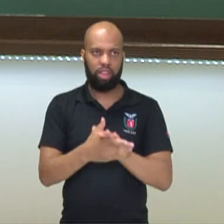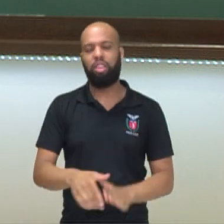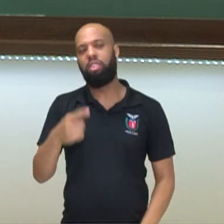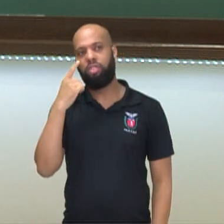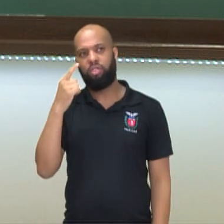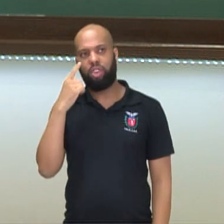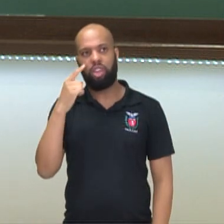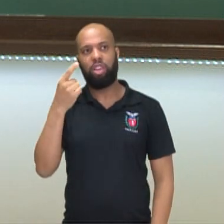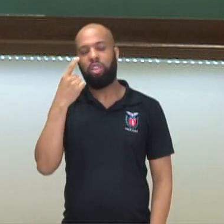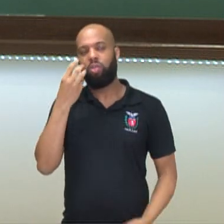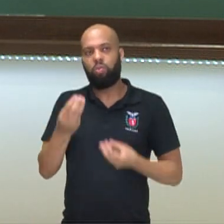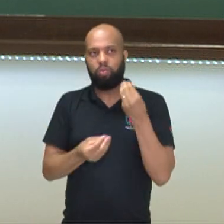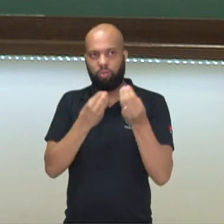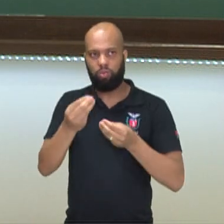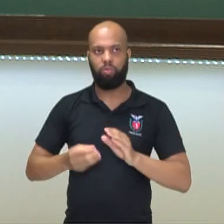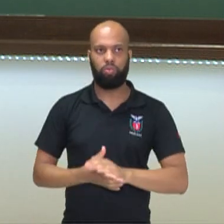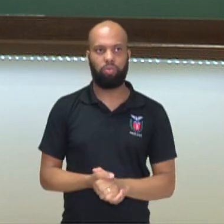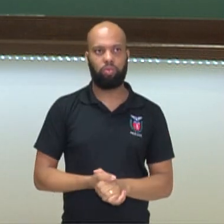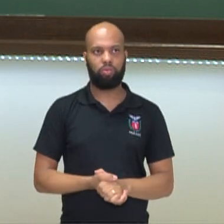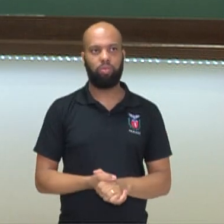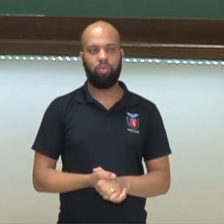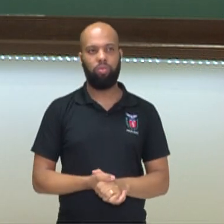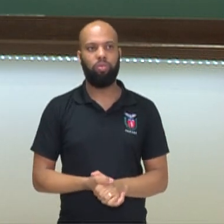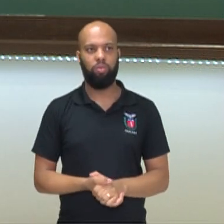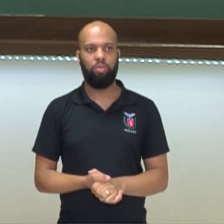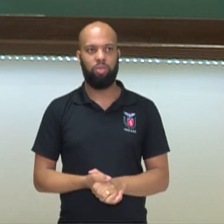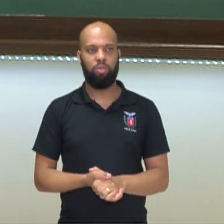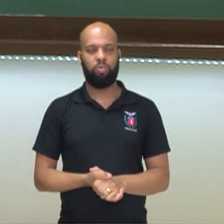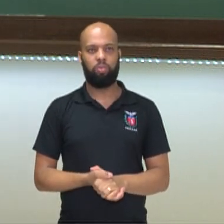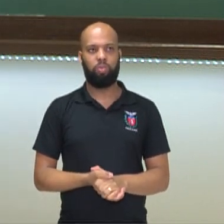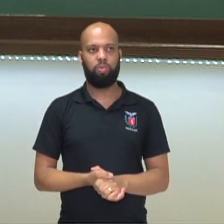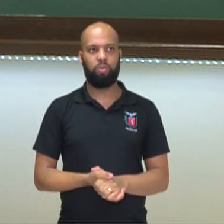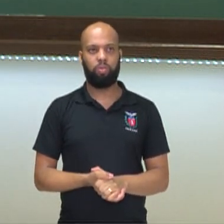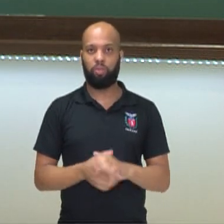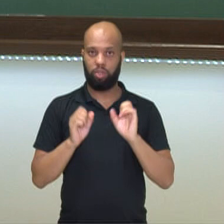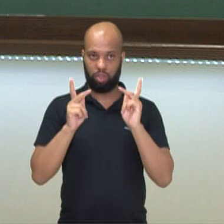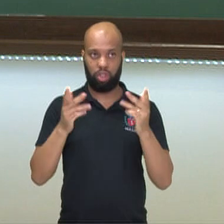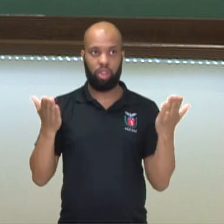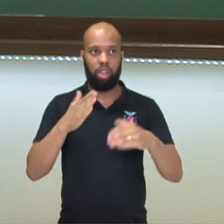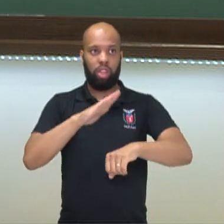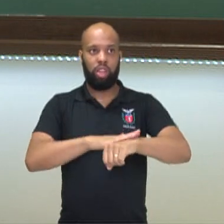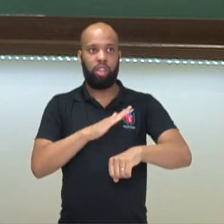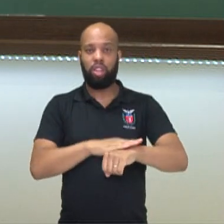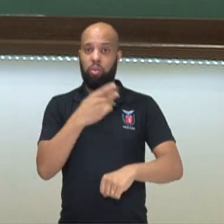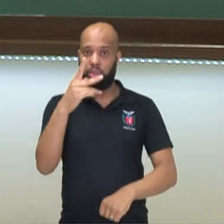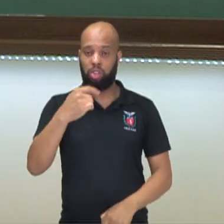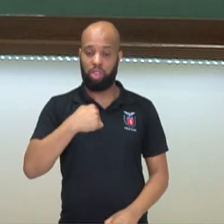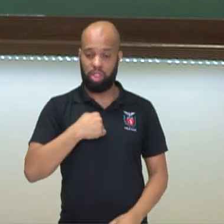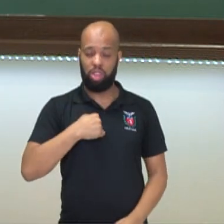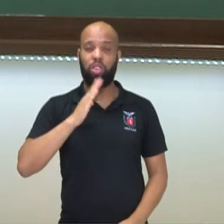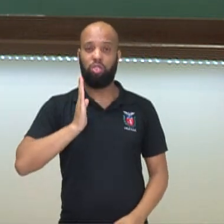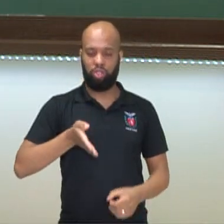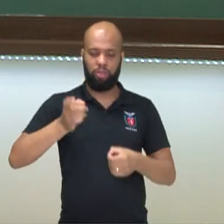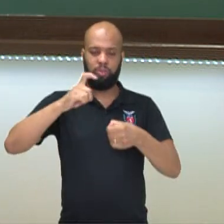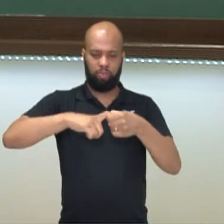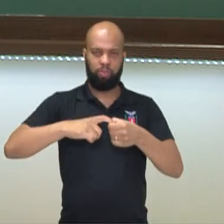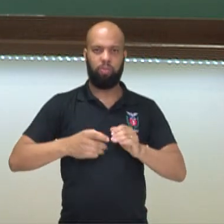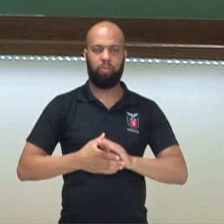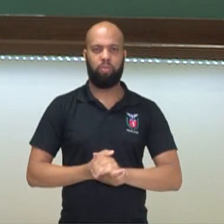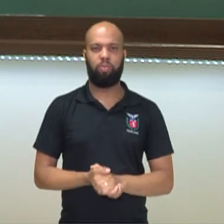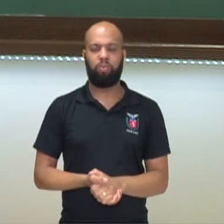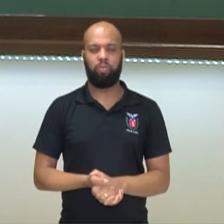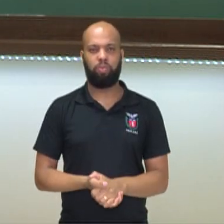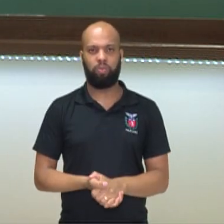Olha, infraestrutura, antidemocrático, arqui-inimigo, anti-higiênico. Vai lá, fica aí, eu fico aqui e aguardo.